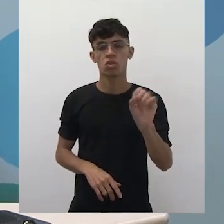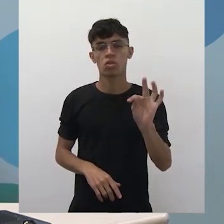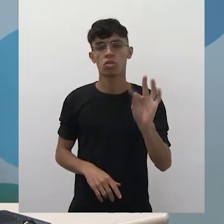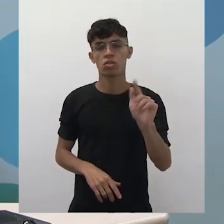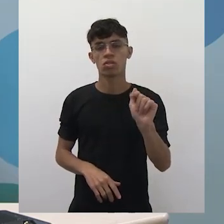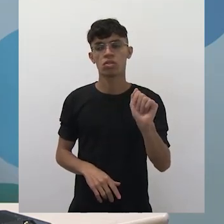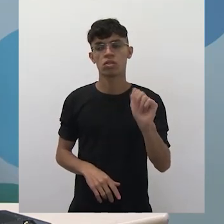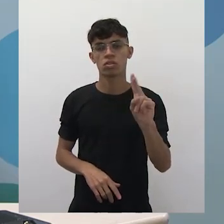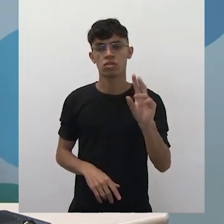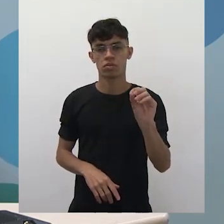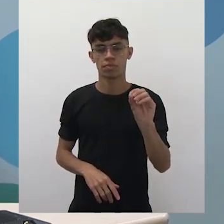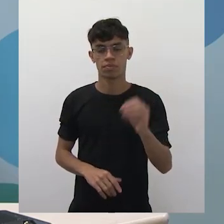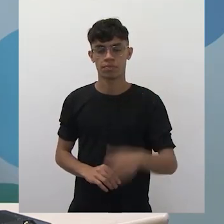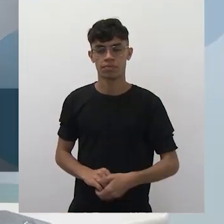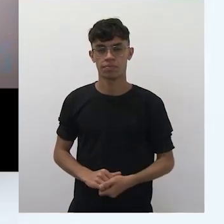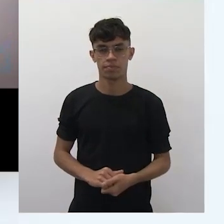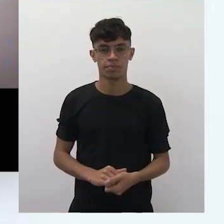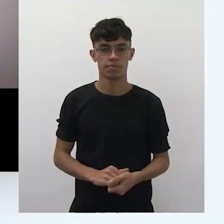trecho do vídeo.